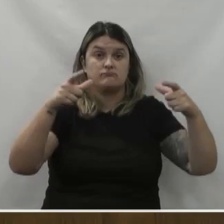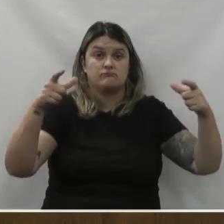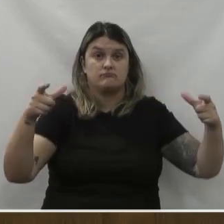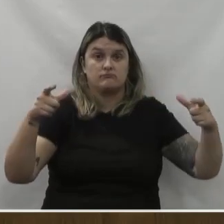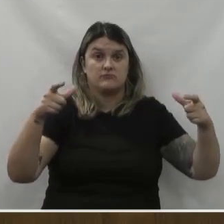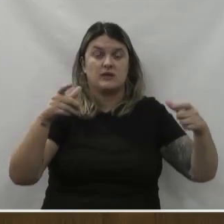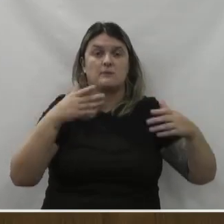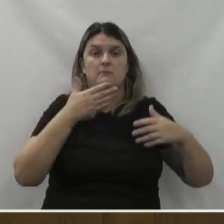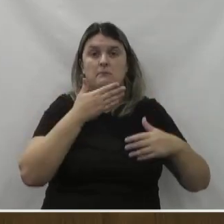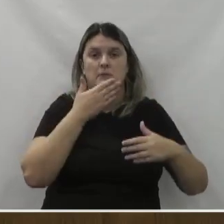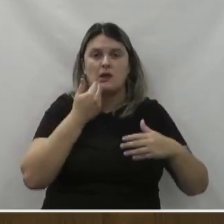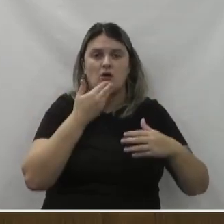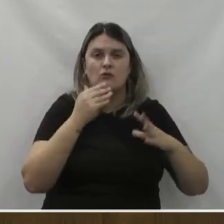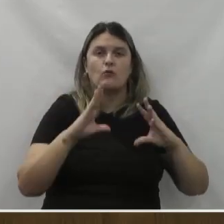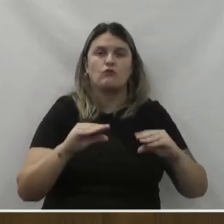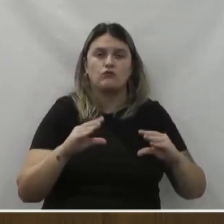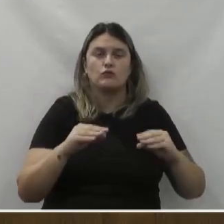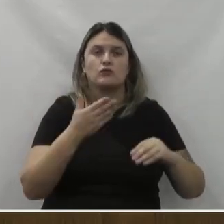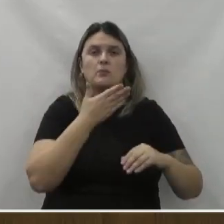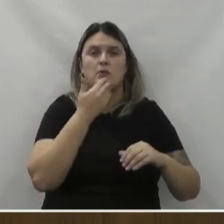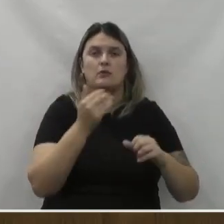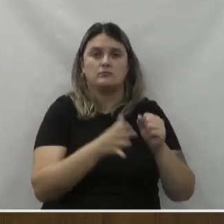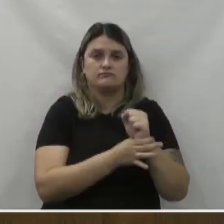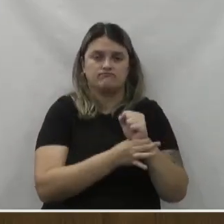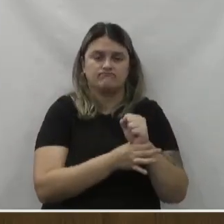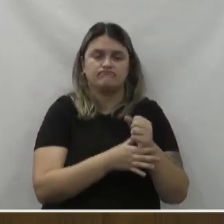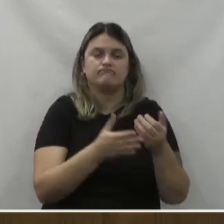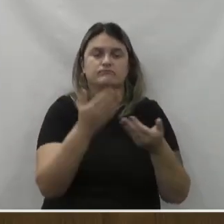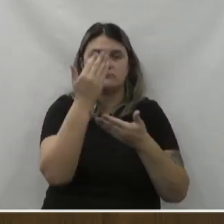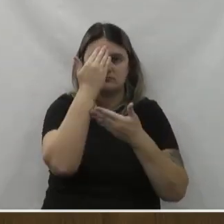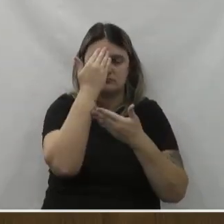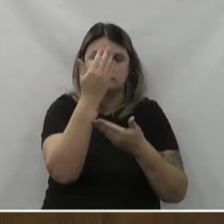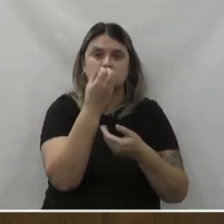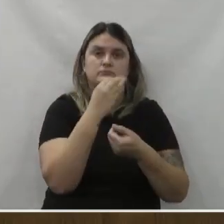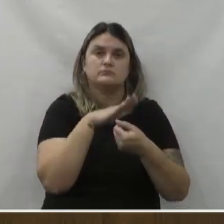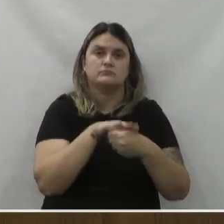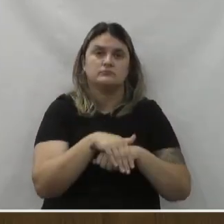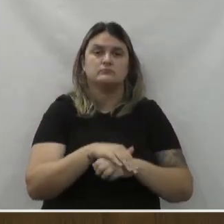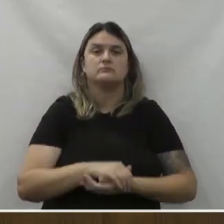né, a todos os munícipes aí de União da Vitória. Seria isso, muito obrigado, uma boa noite.